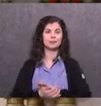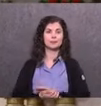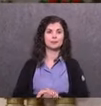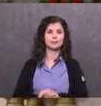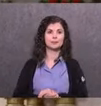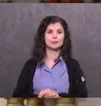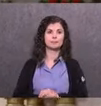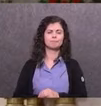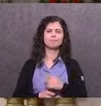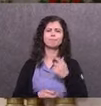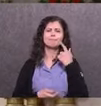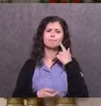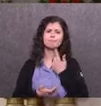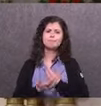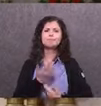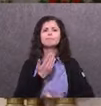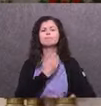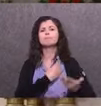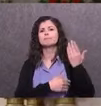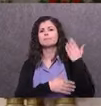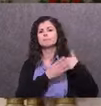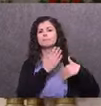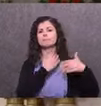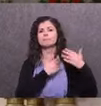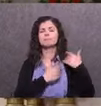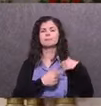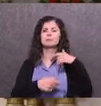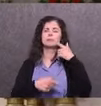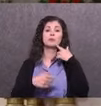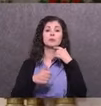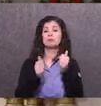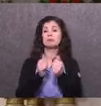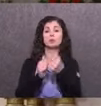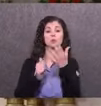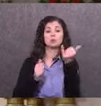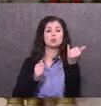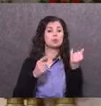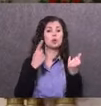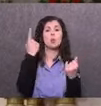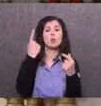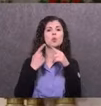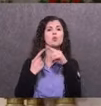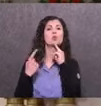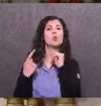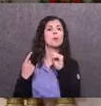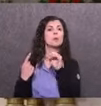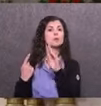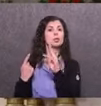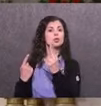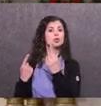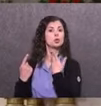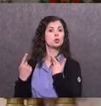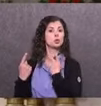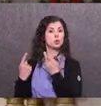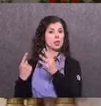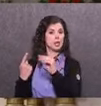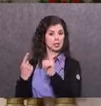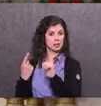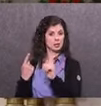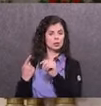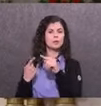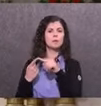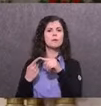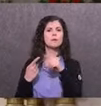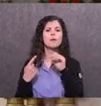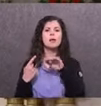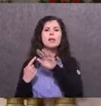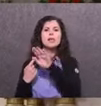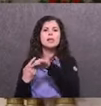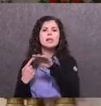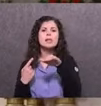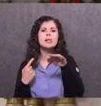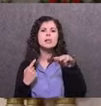Naquele tempo, um dos doze, chamado Judas Iscariotes, foi ter com os príncipes dos